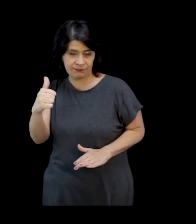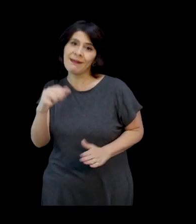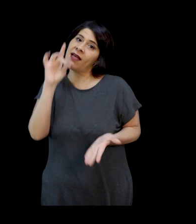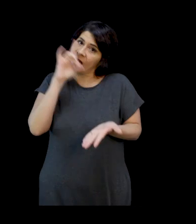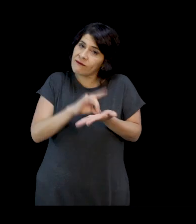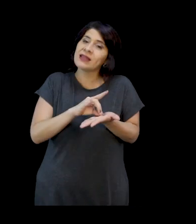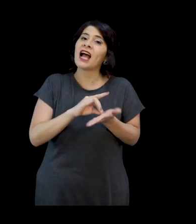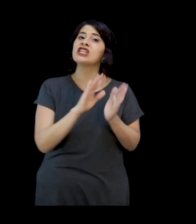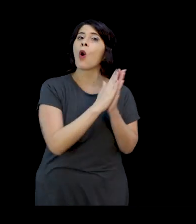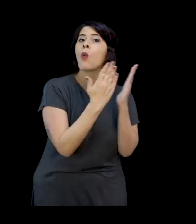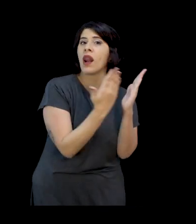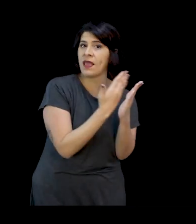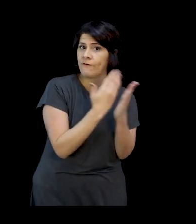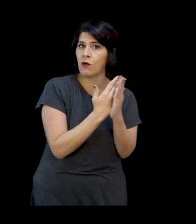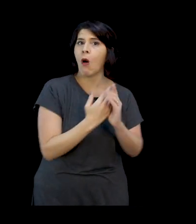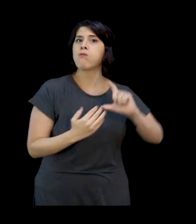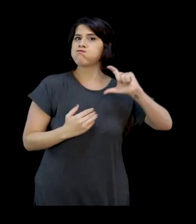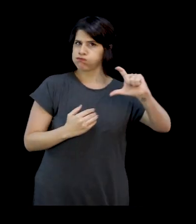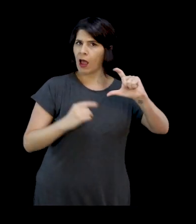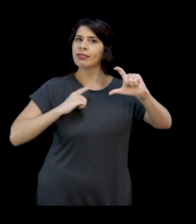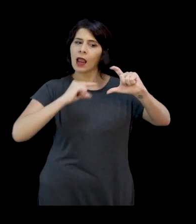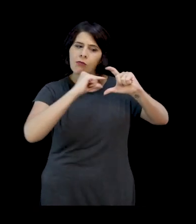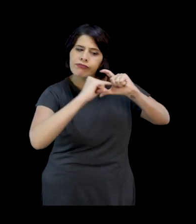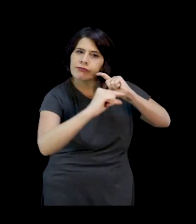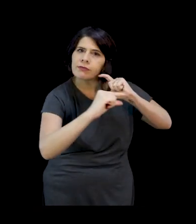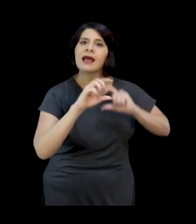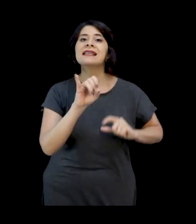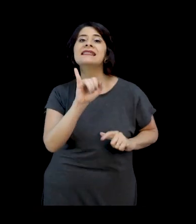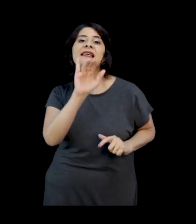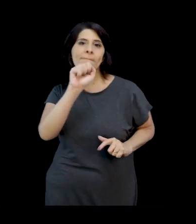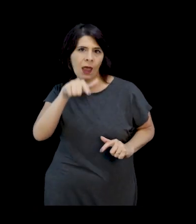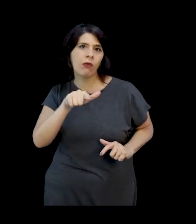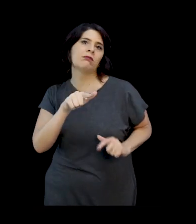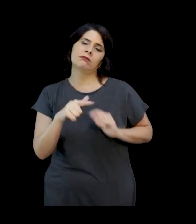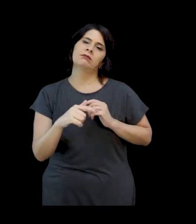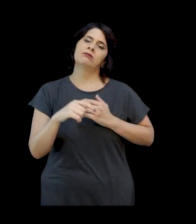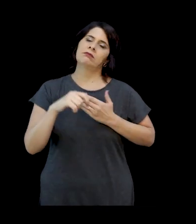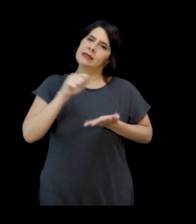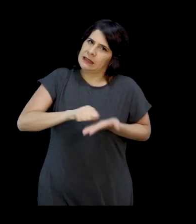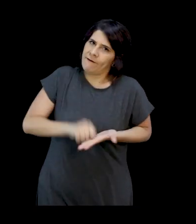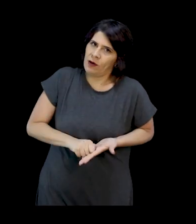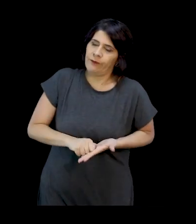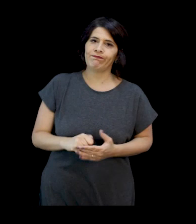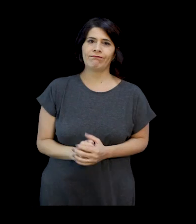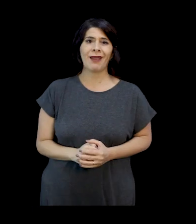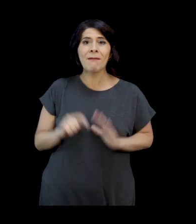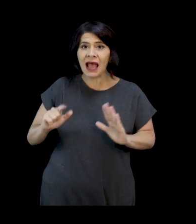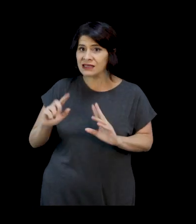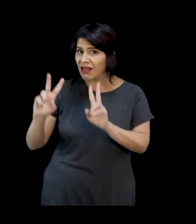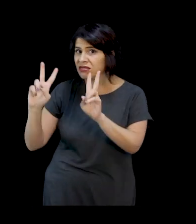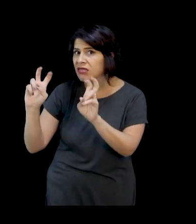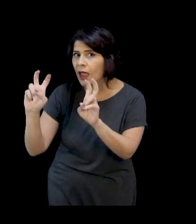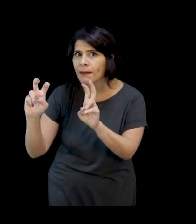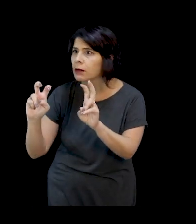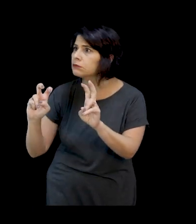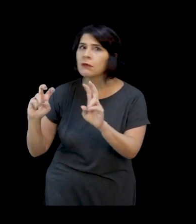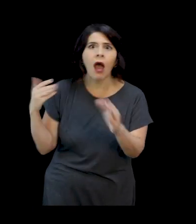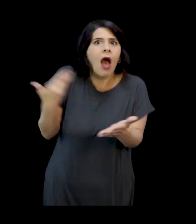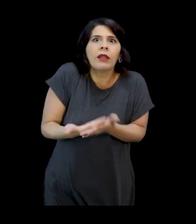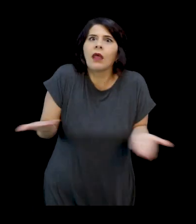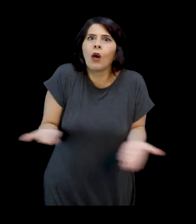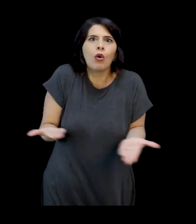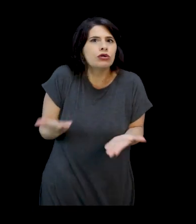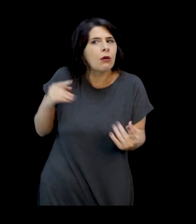revela extremamente atual. Aquilo que ele diz sobre a dinâmica da cultura, sobre o